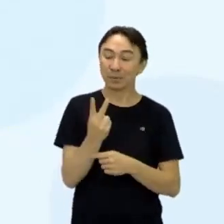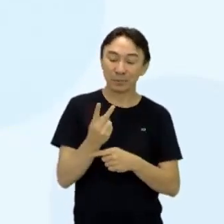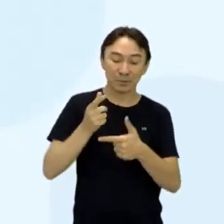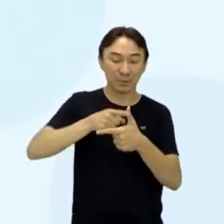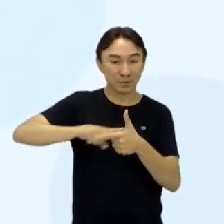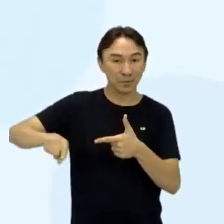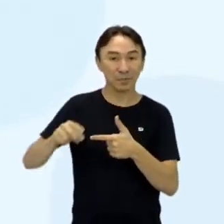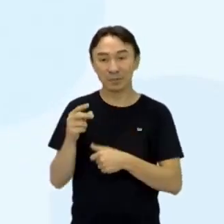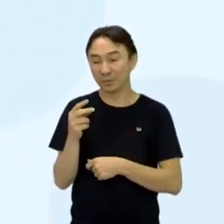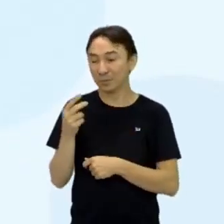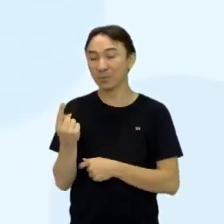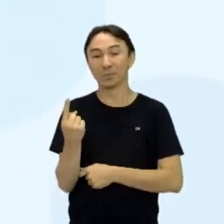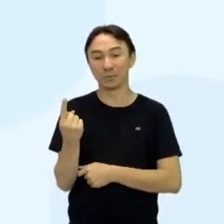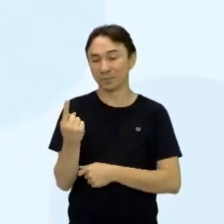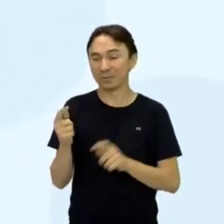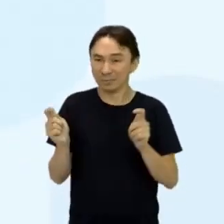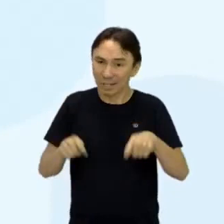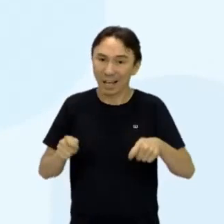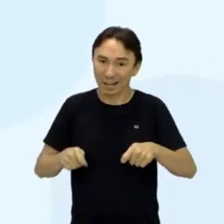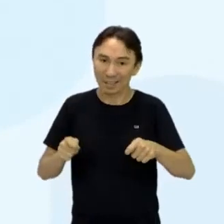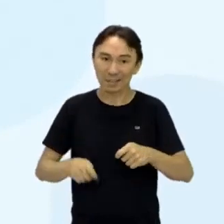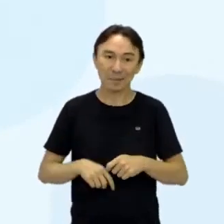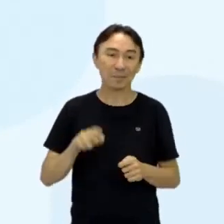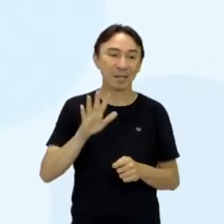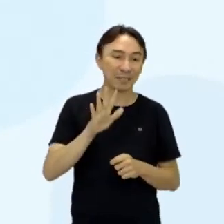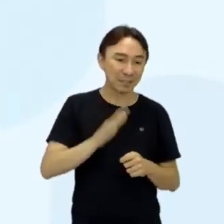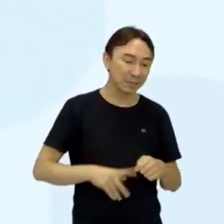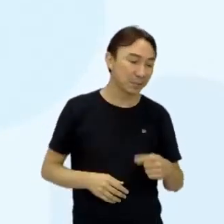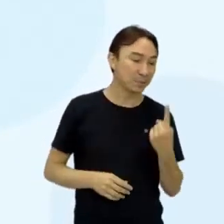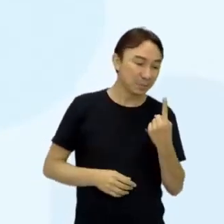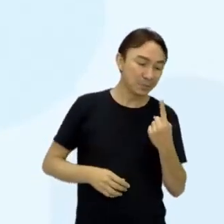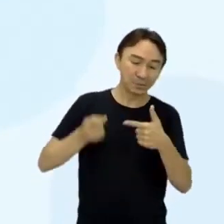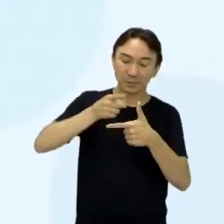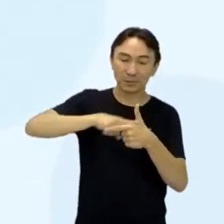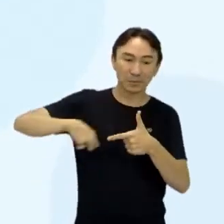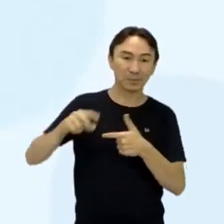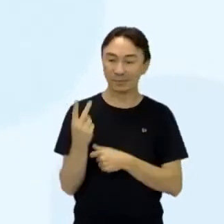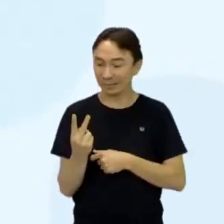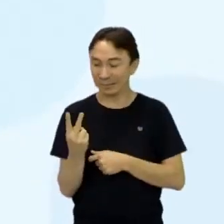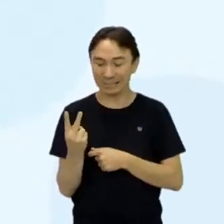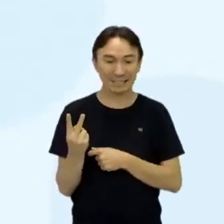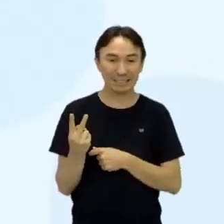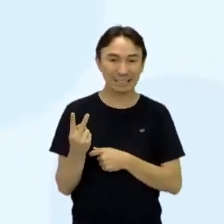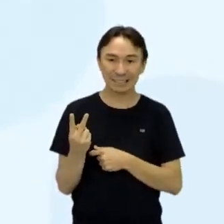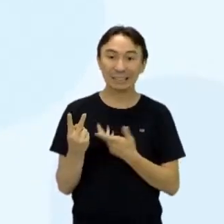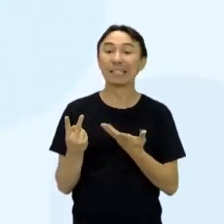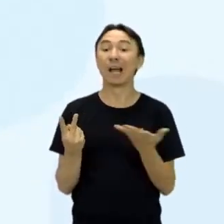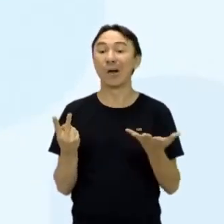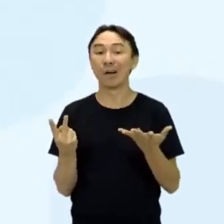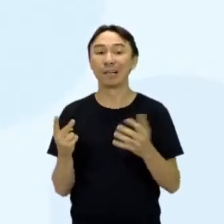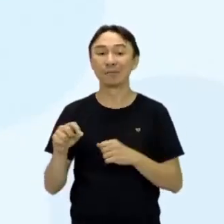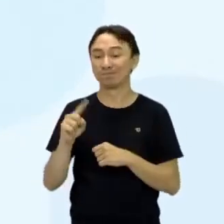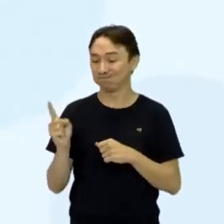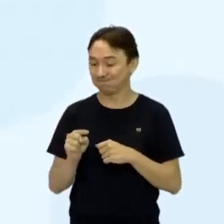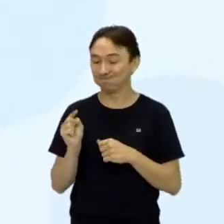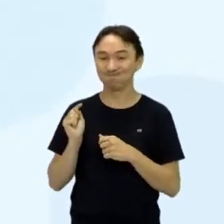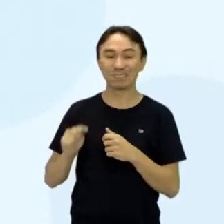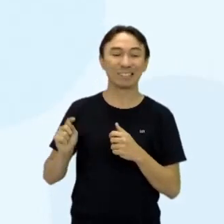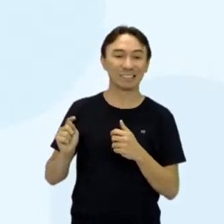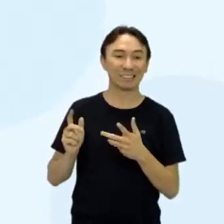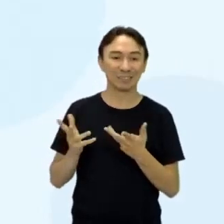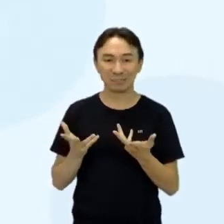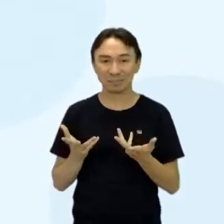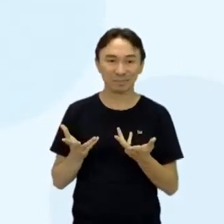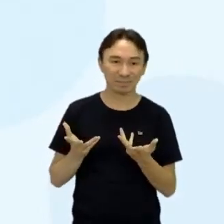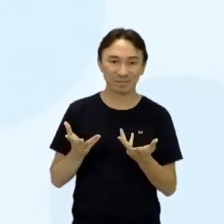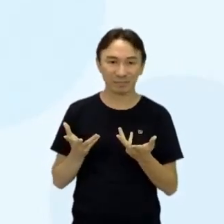quando a gente vai fazer a continha, né? 1 dividido por 2, pronto, né? Isso não é um número inteiro. Tá certo? Não cabe